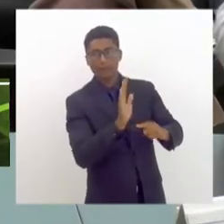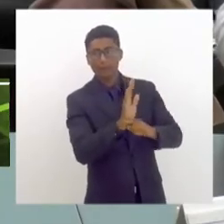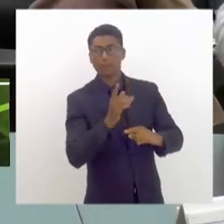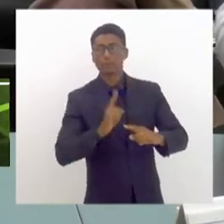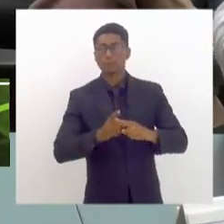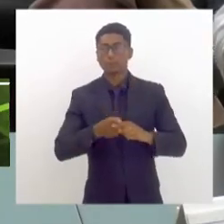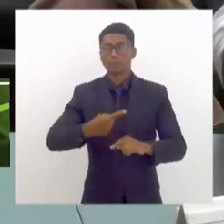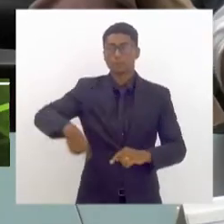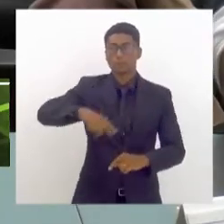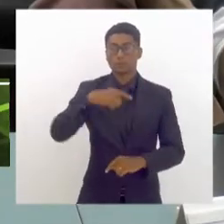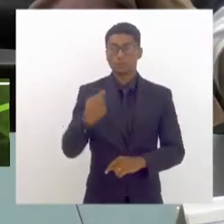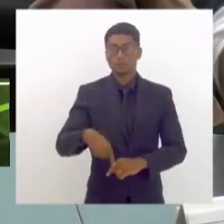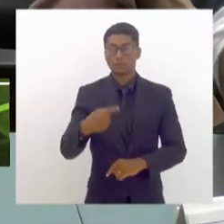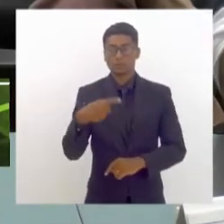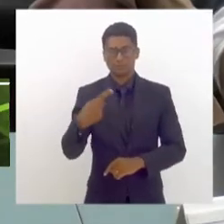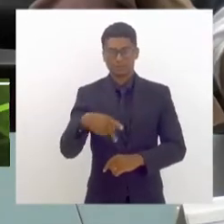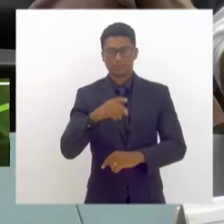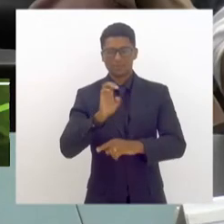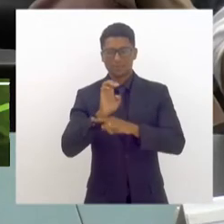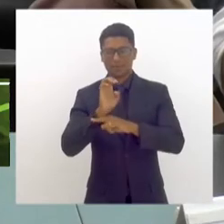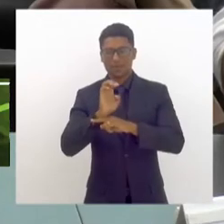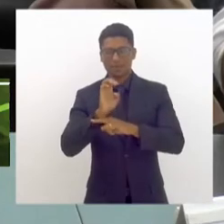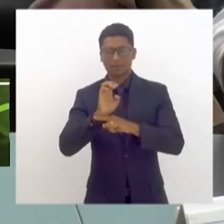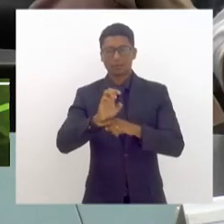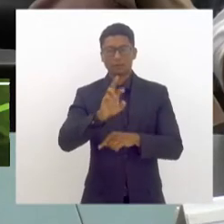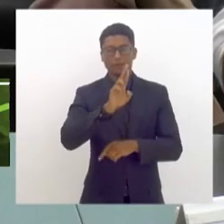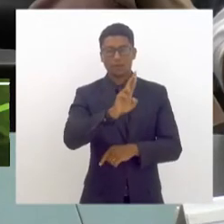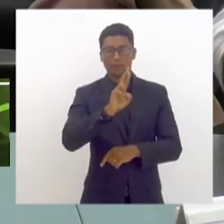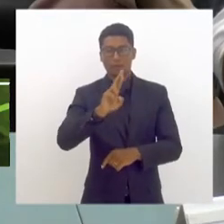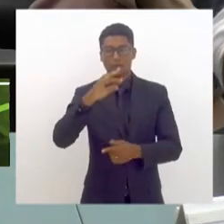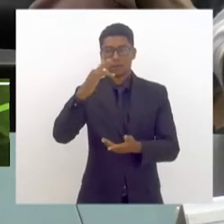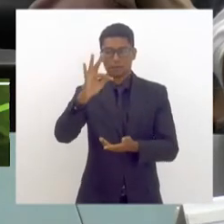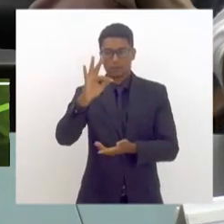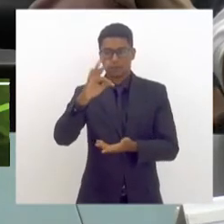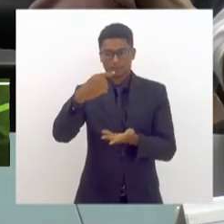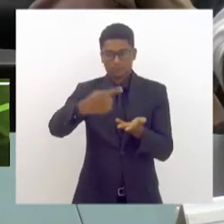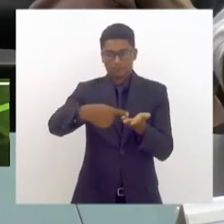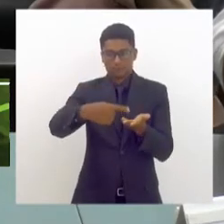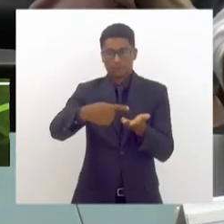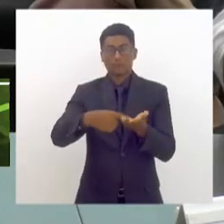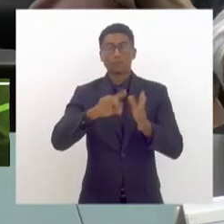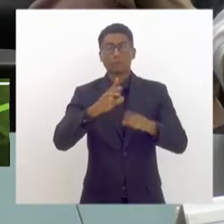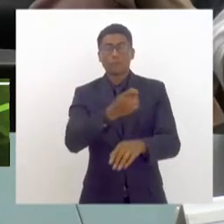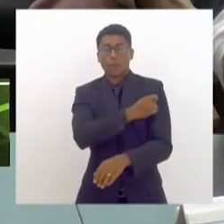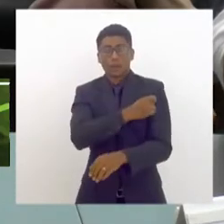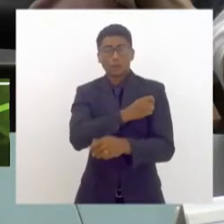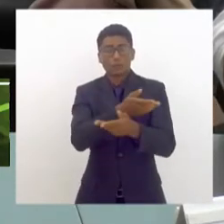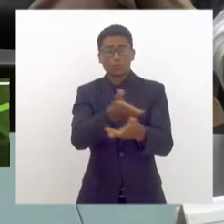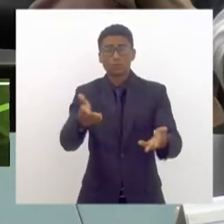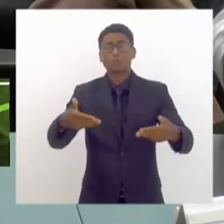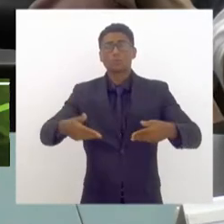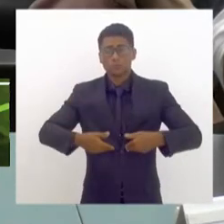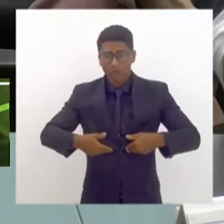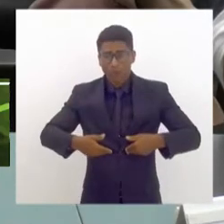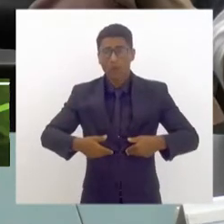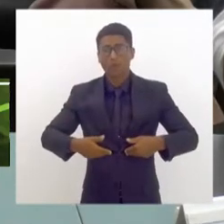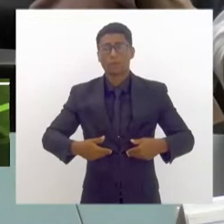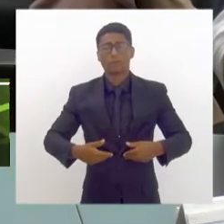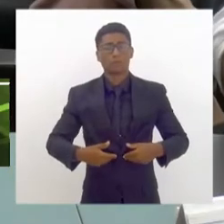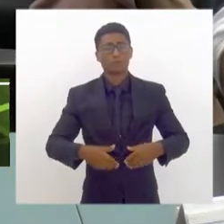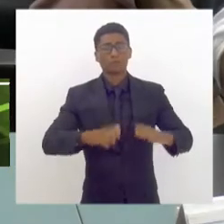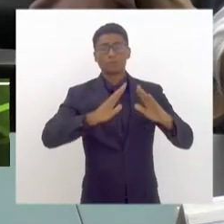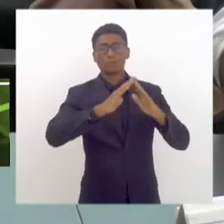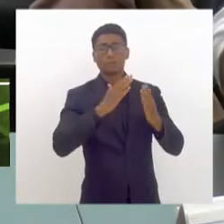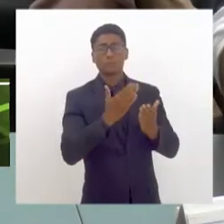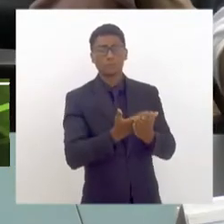de recuperação fiscal, que tem uma dificuldade financeira, mas tem gente passando fome, tem estudante passando fome. E a escola é onde a gente tem a nossa